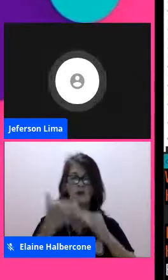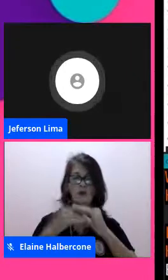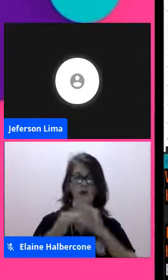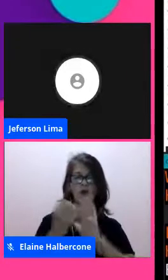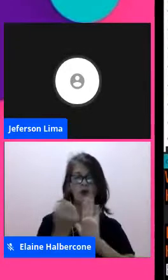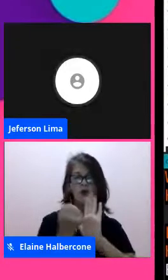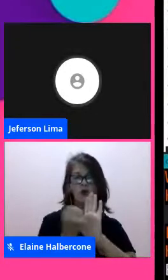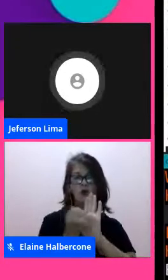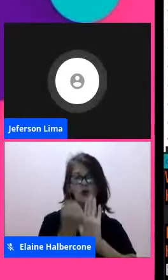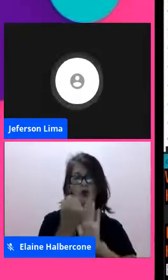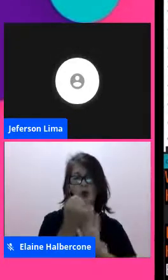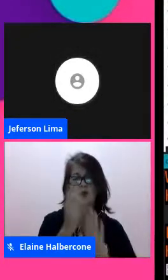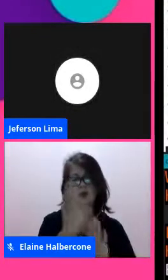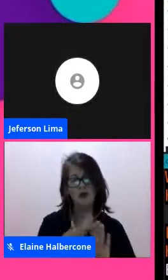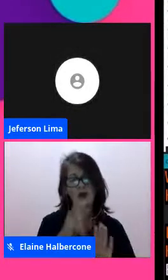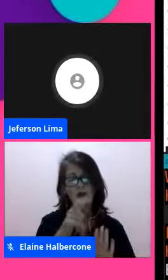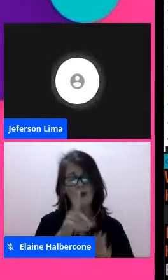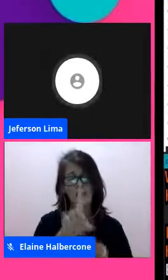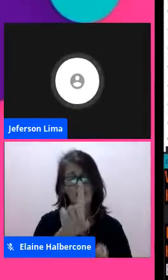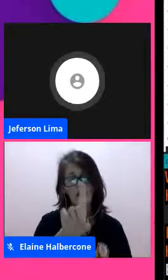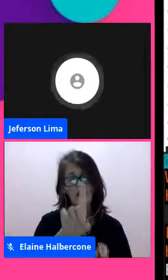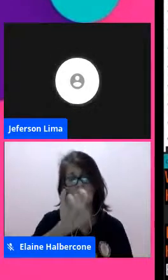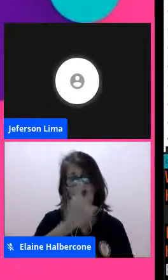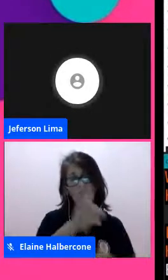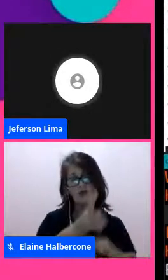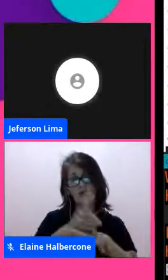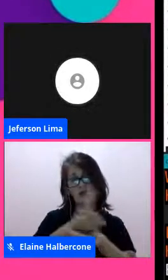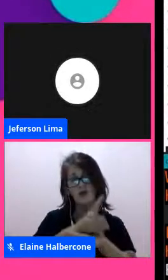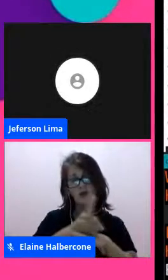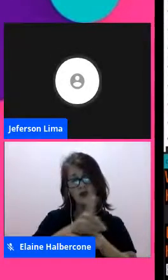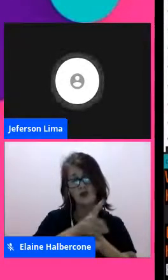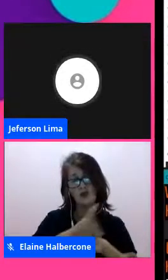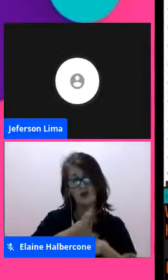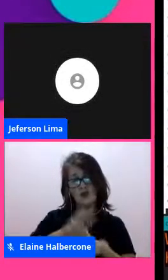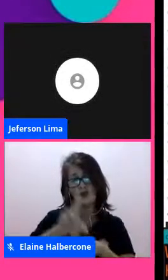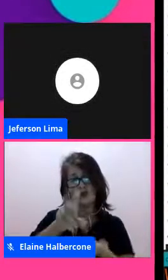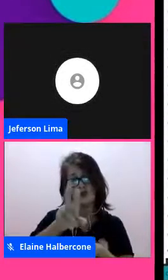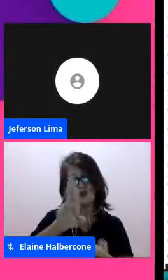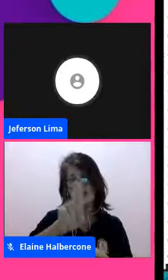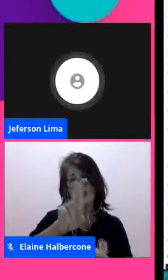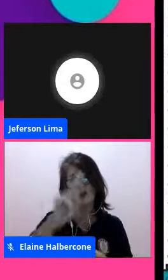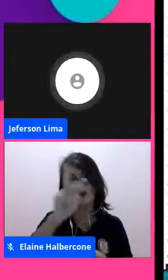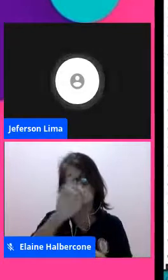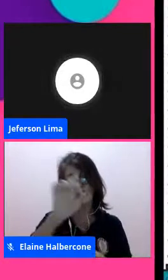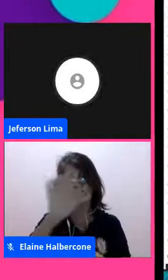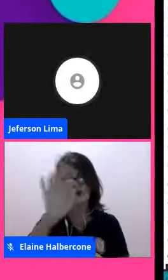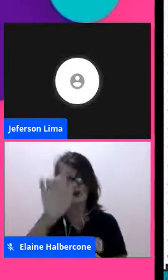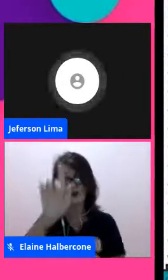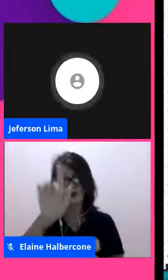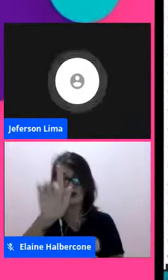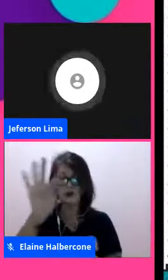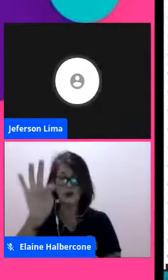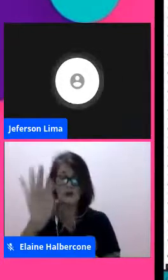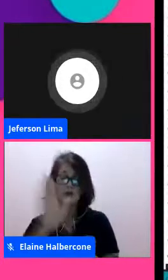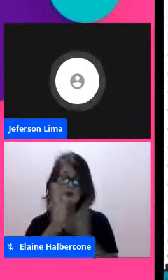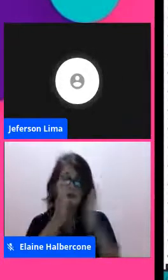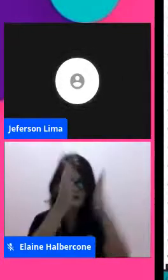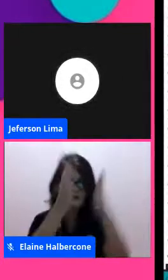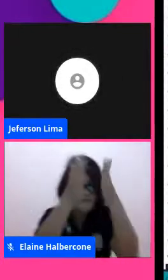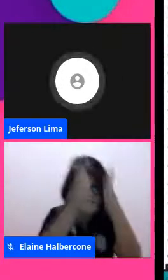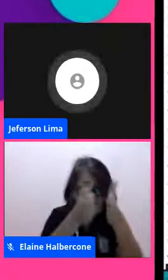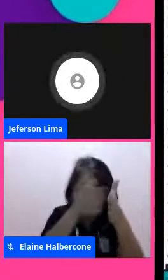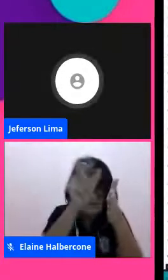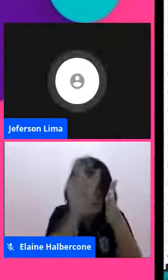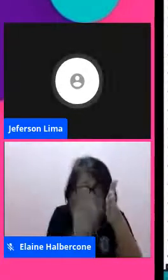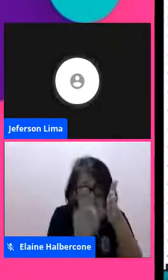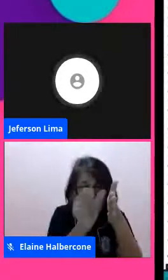nosso código, nosso digital write aqui no nosso LED aqui, bonitinho. E aqui no cantinho, como vocês podem ver, ó, aqui do ladinho,